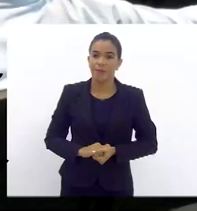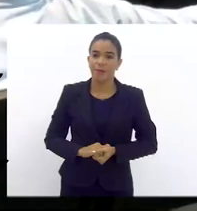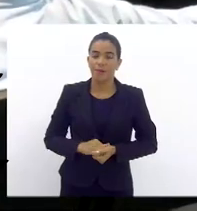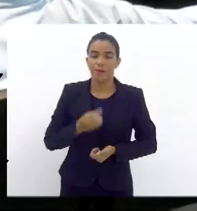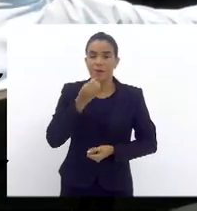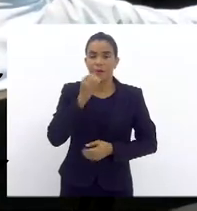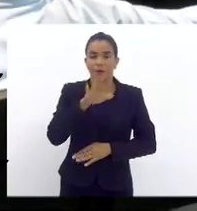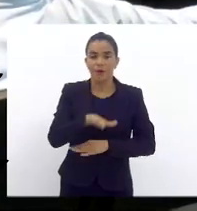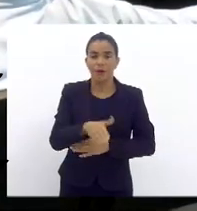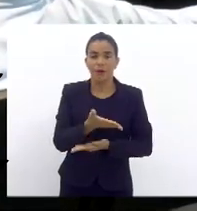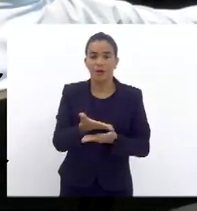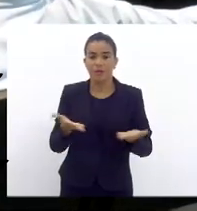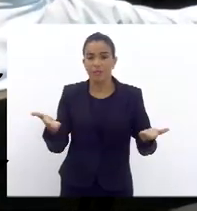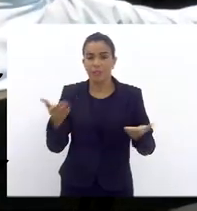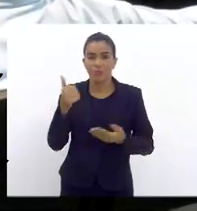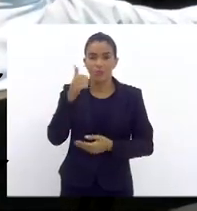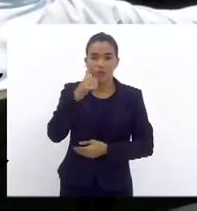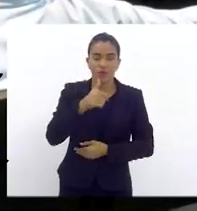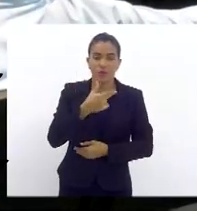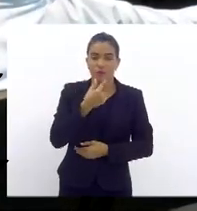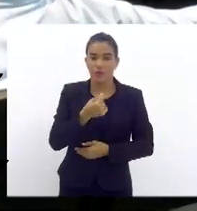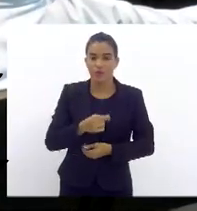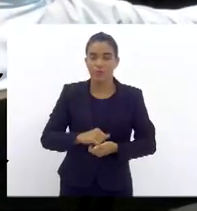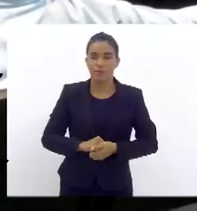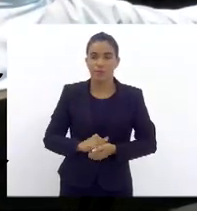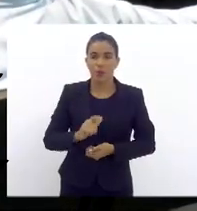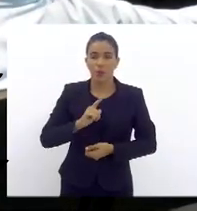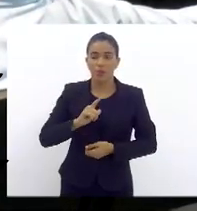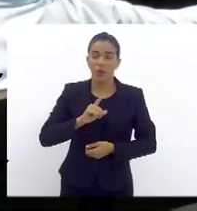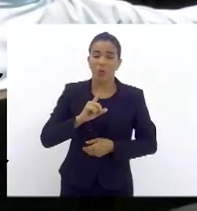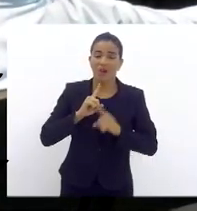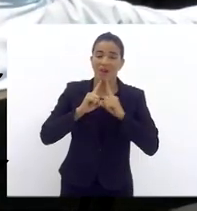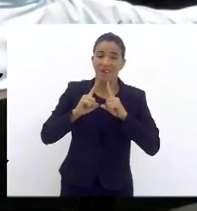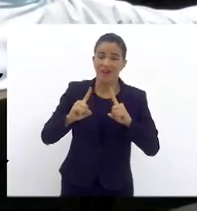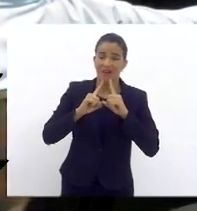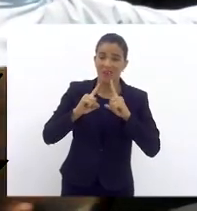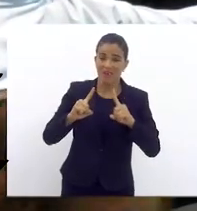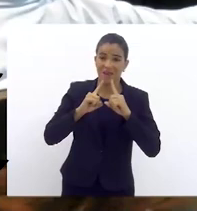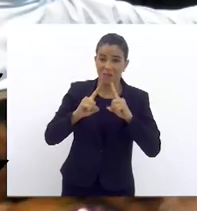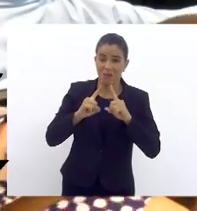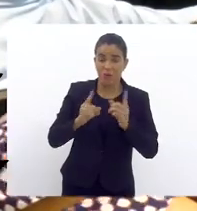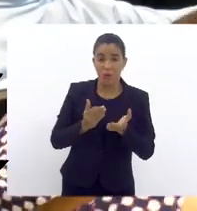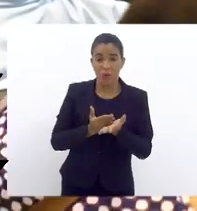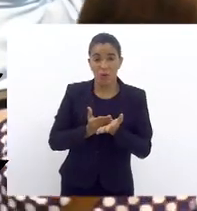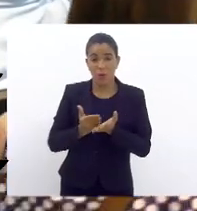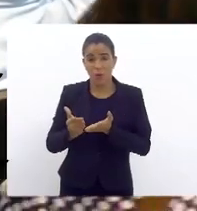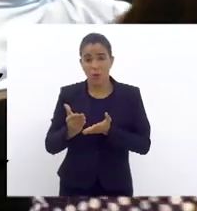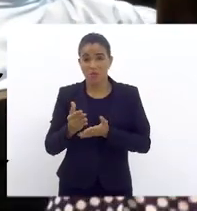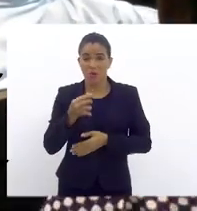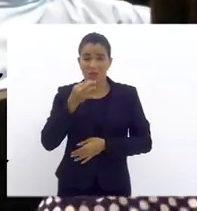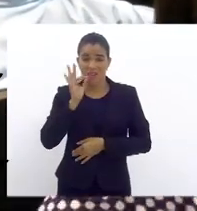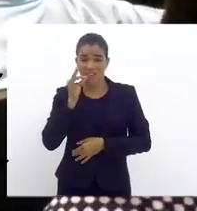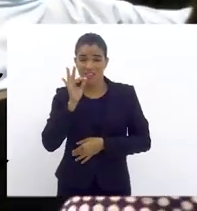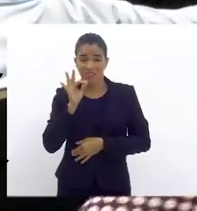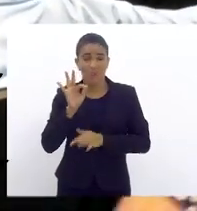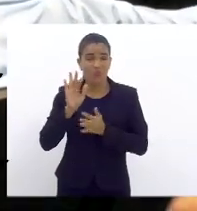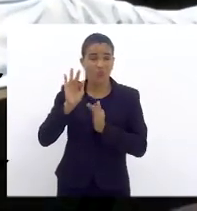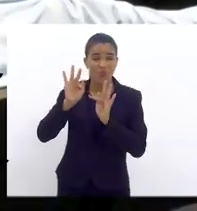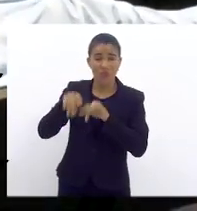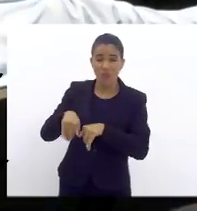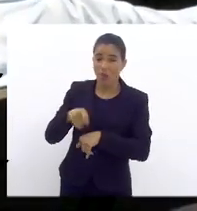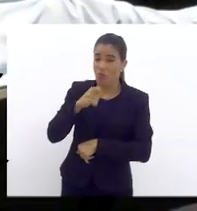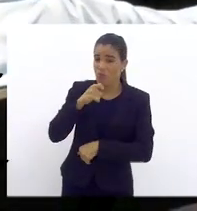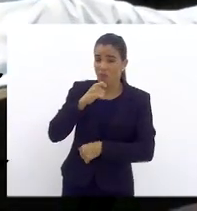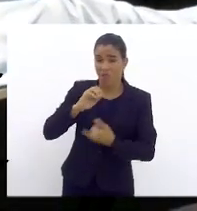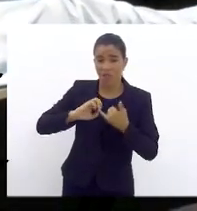Boa tarde a todas e todos eu tenho uma reclamação a fazer que no início deixa um cafezinho no final não tem arroz e feijão